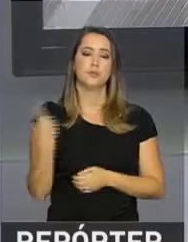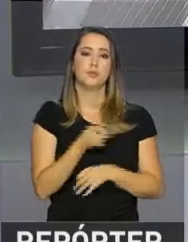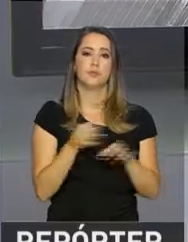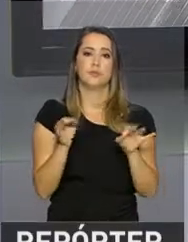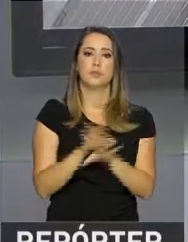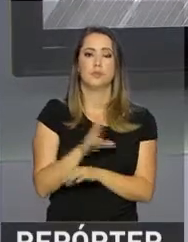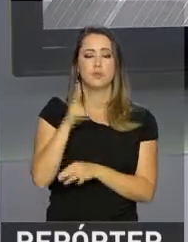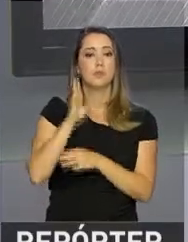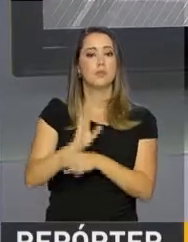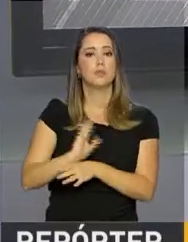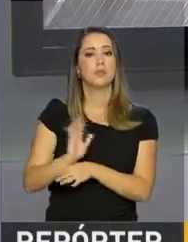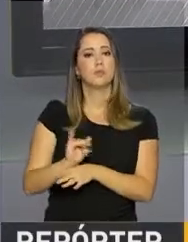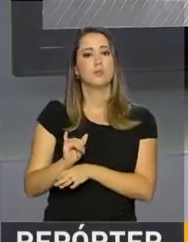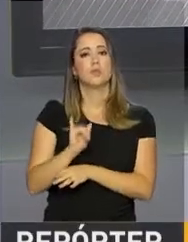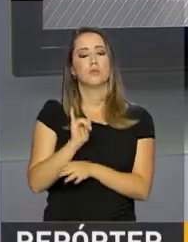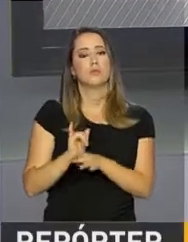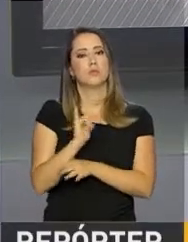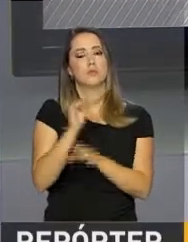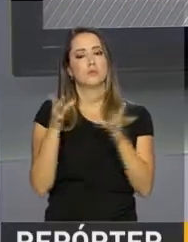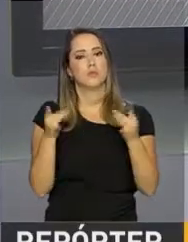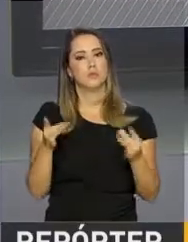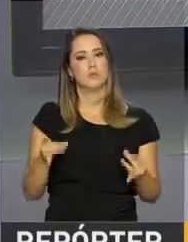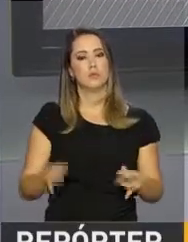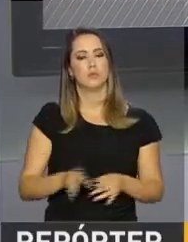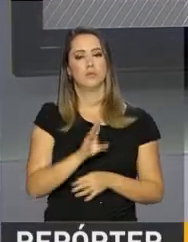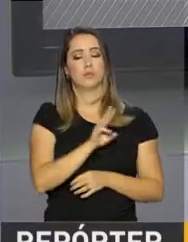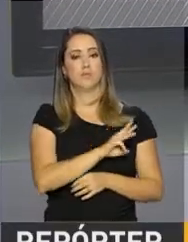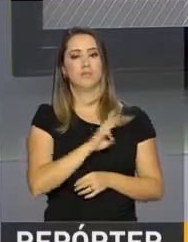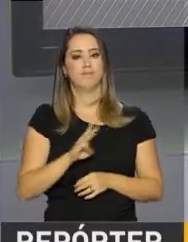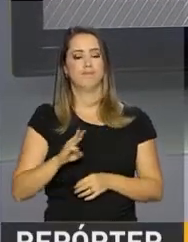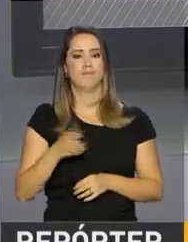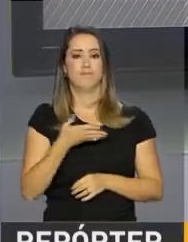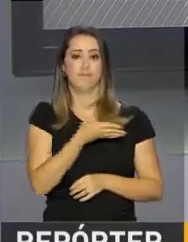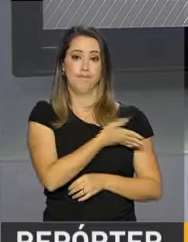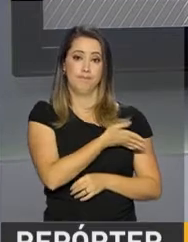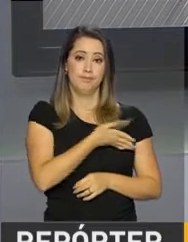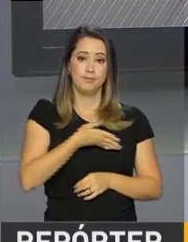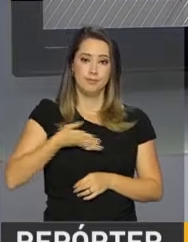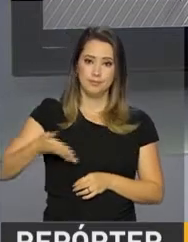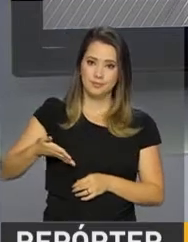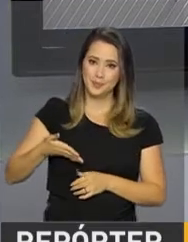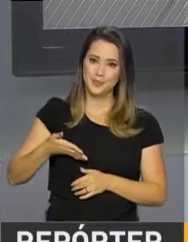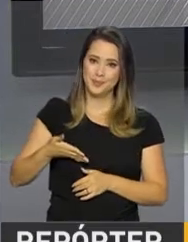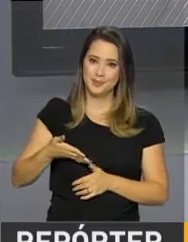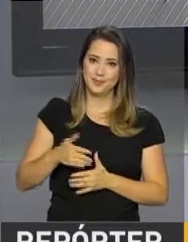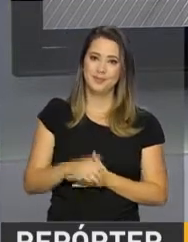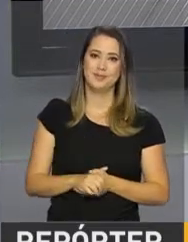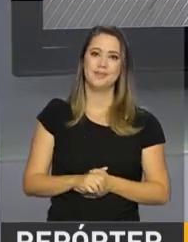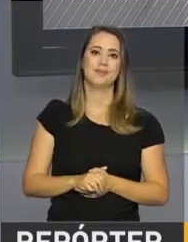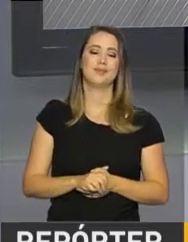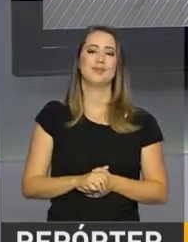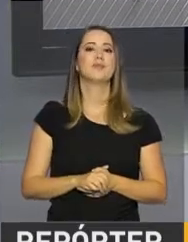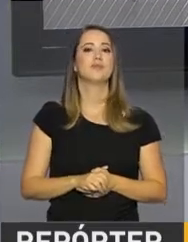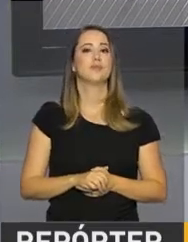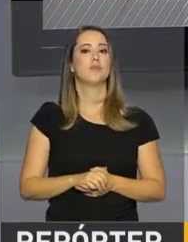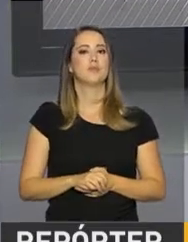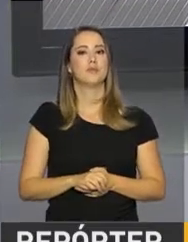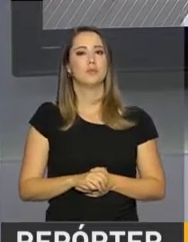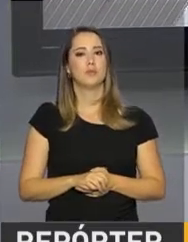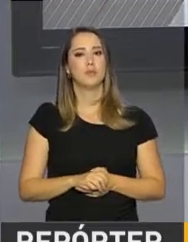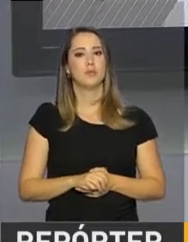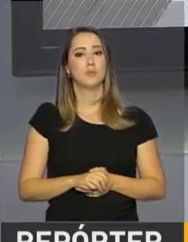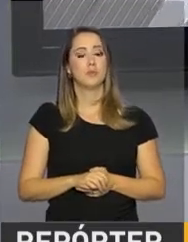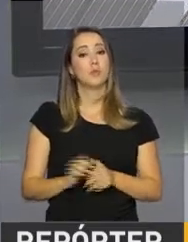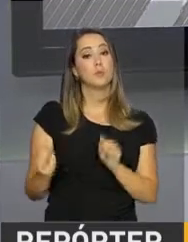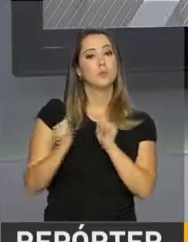ficamos por aqui você pode rever todas as reportagens no nosso tube e toda nossa programação também está na página da nbr na